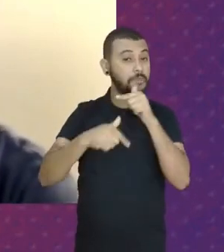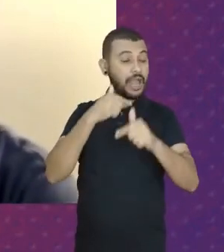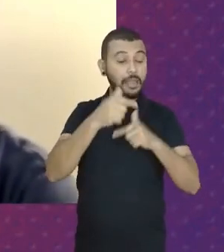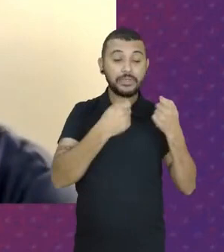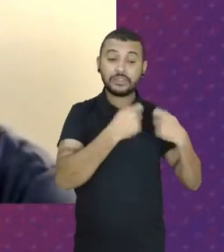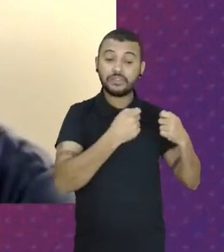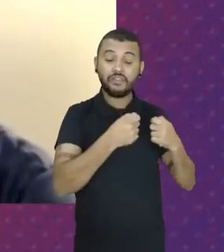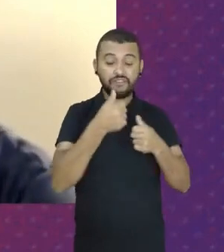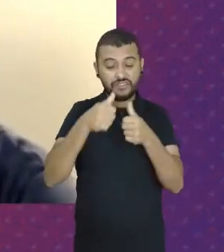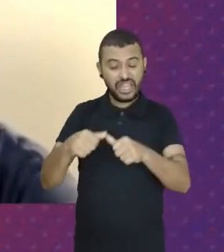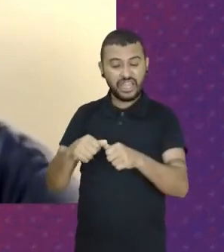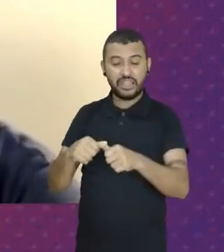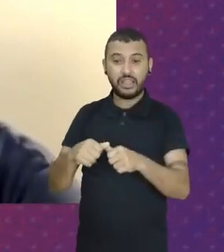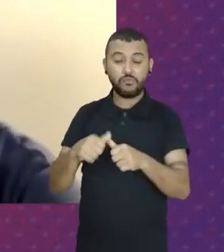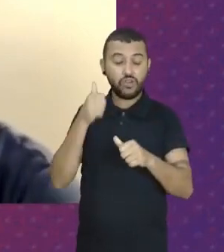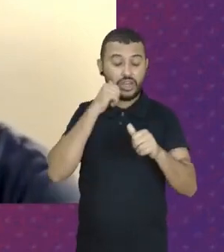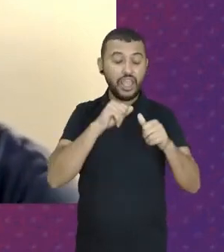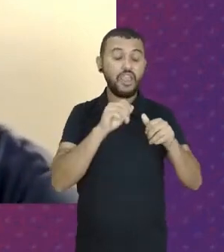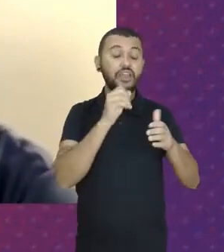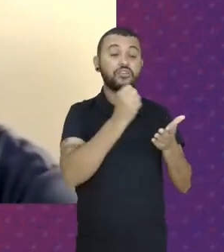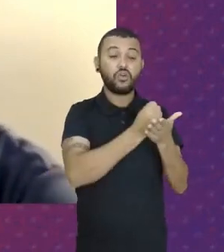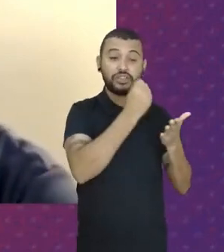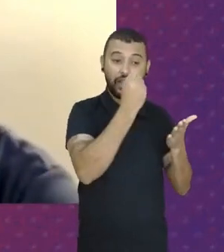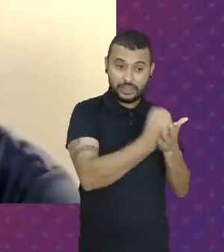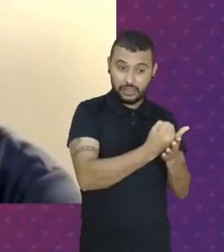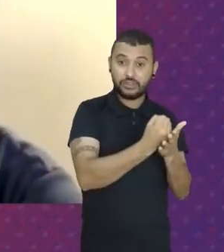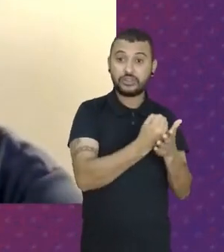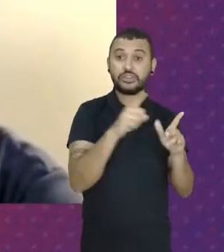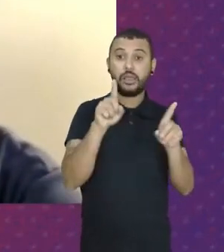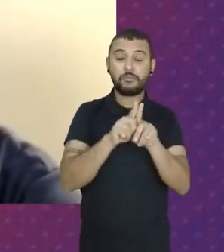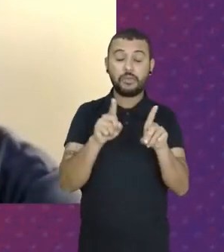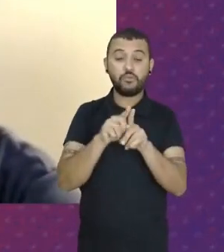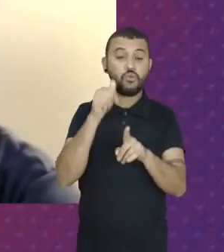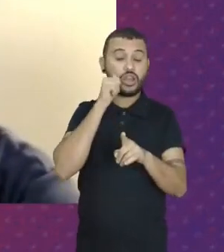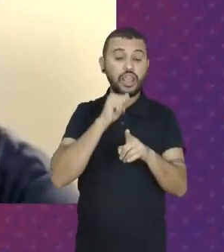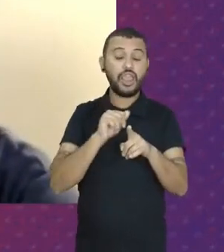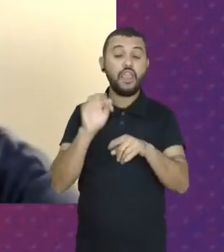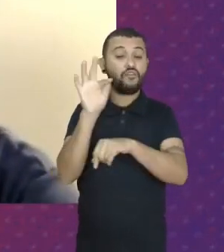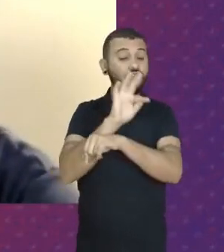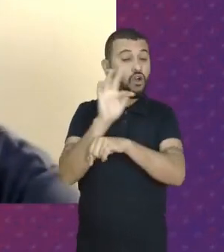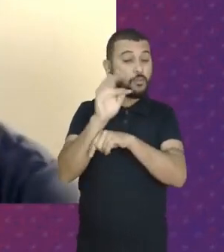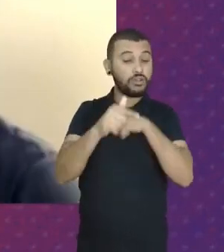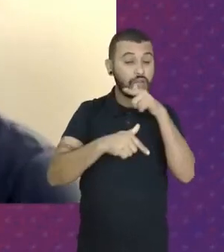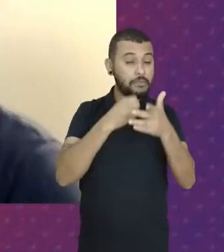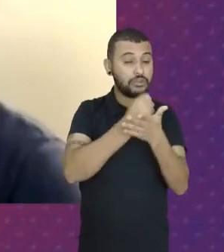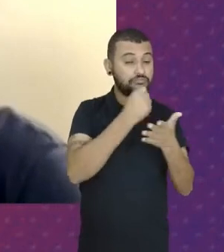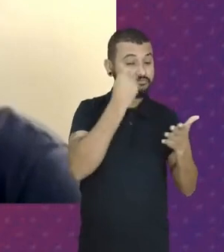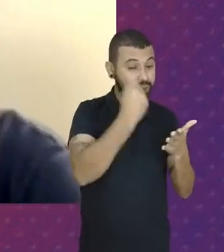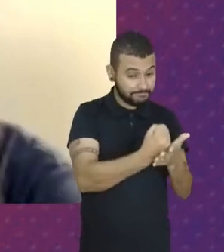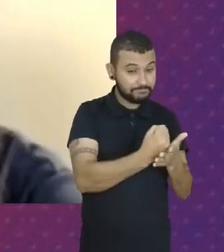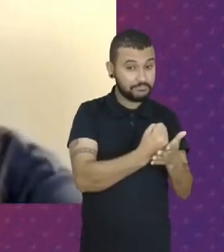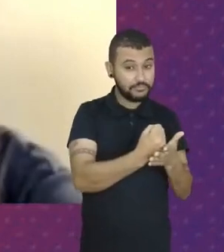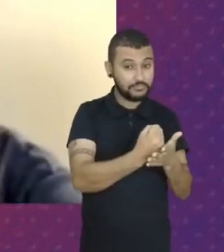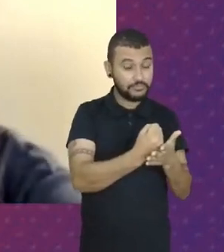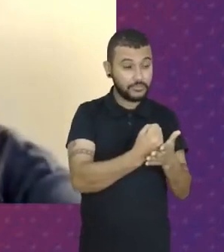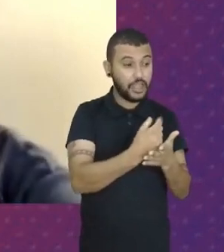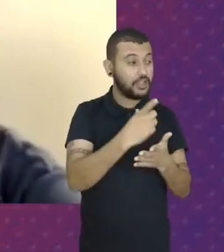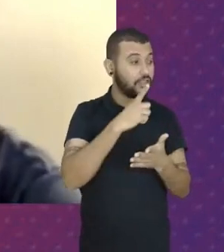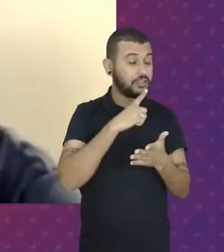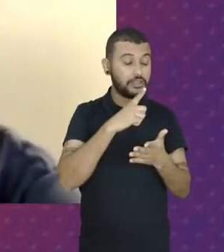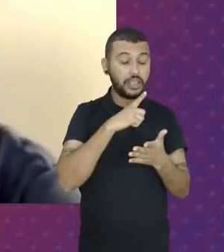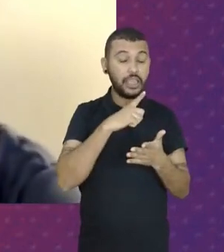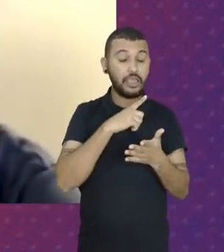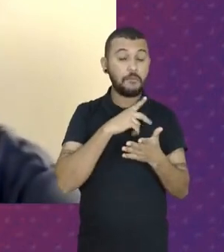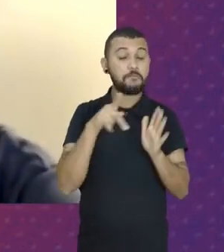das trabalhadoras formais, mas também com esse limite de que, ao mesmo tempo que era um direito que está escrito,